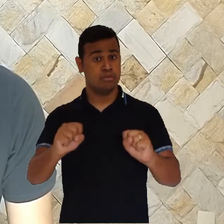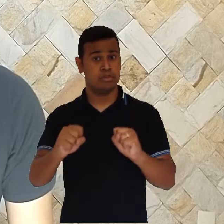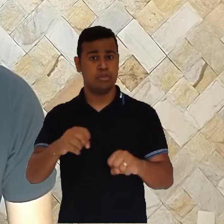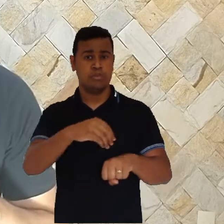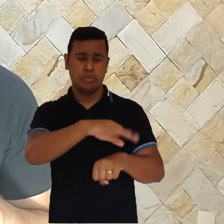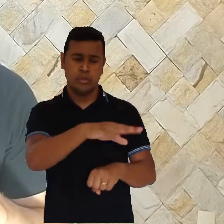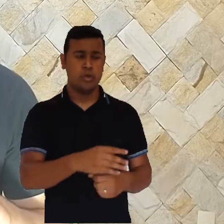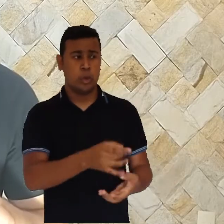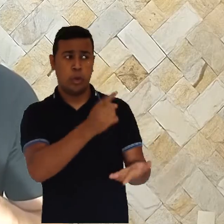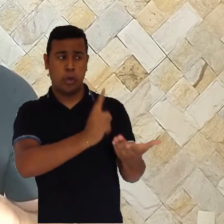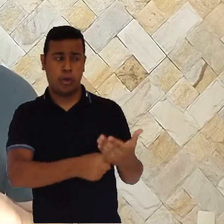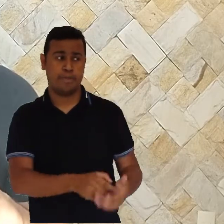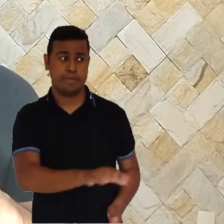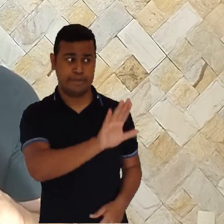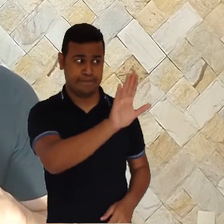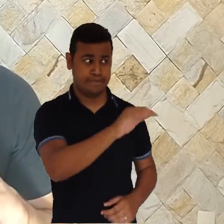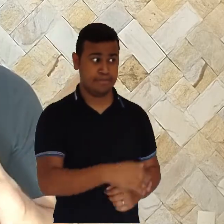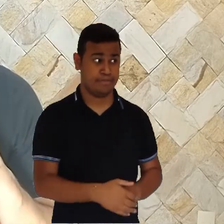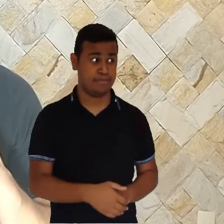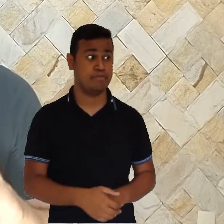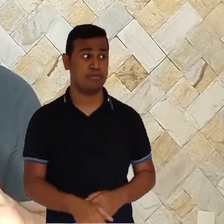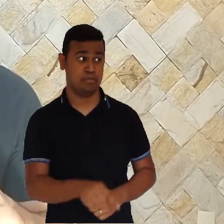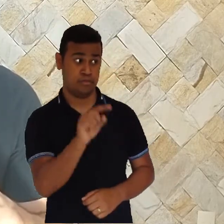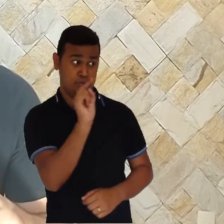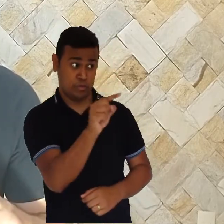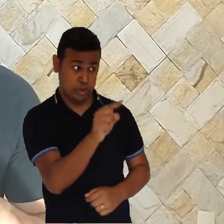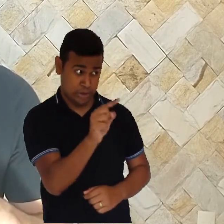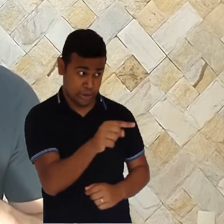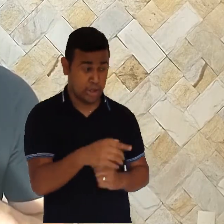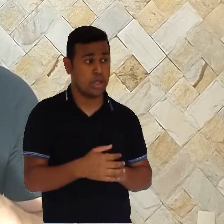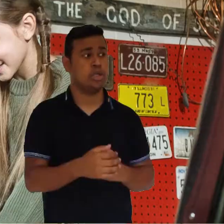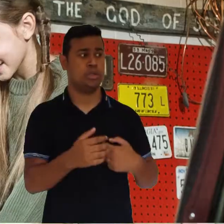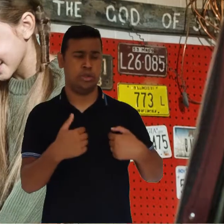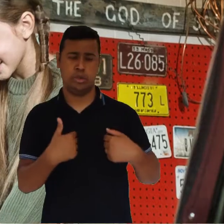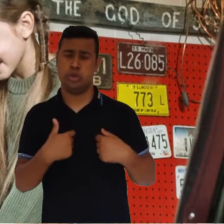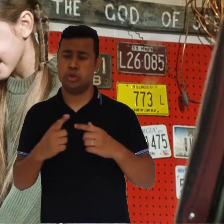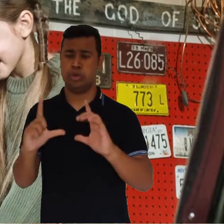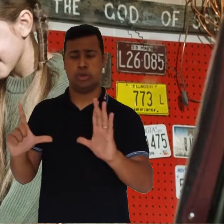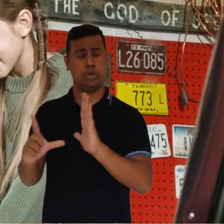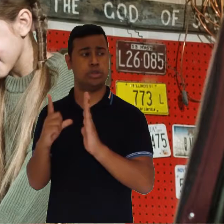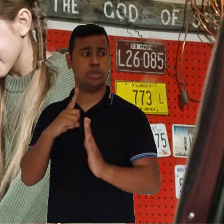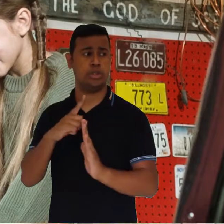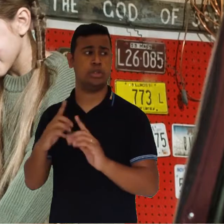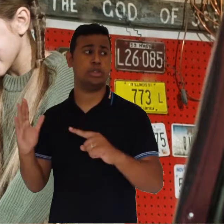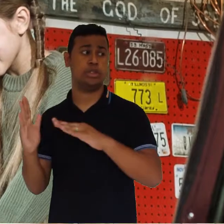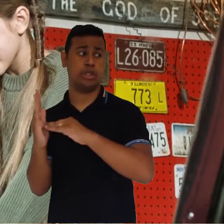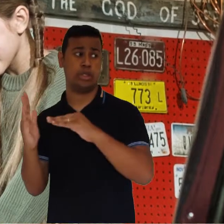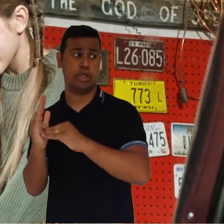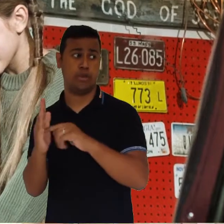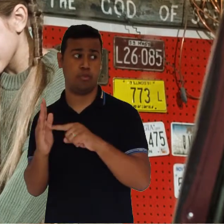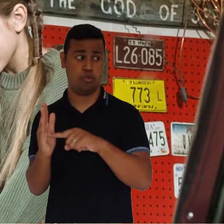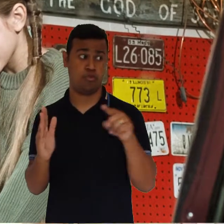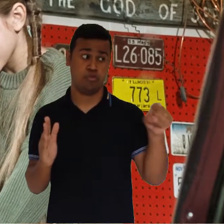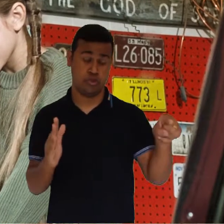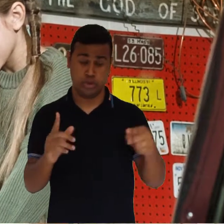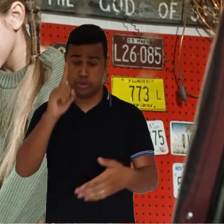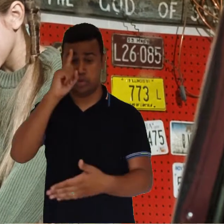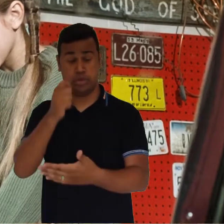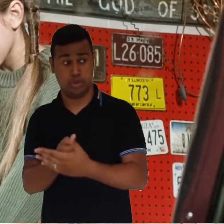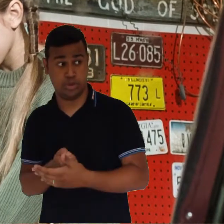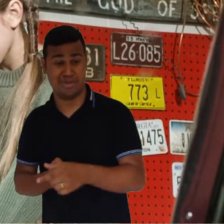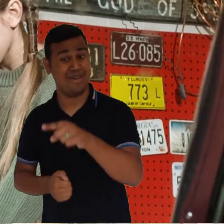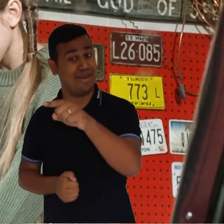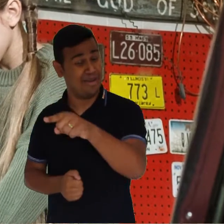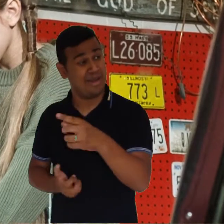acordos como: olha, vamos seguir este plano até tanto tempo para você vivenciar e conseguir definir se você